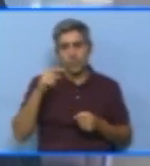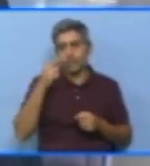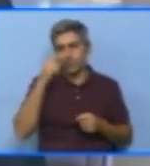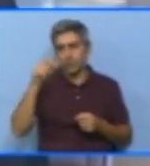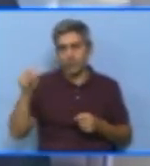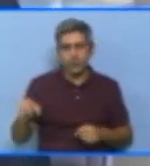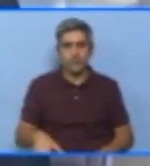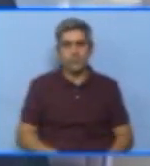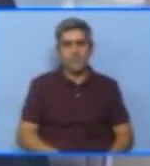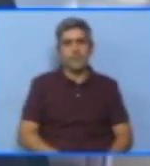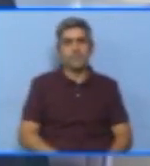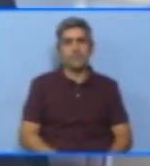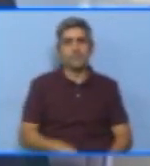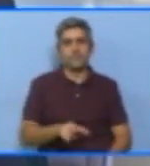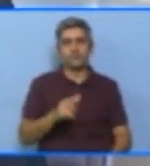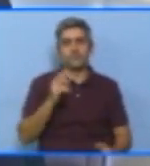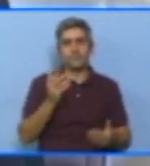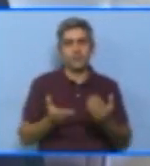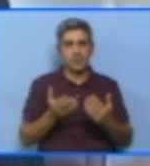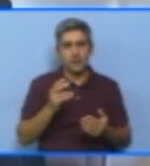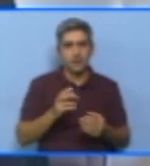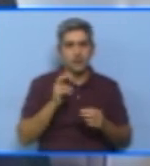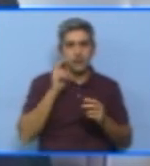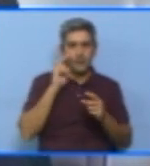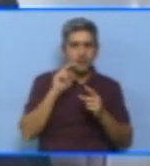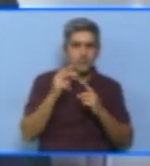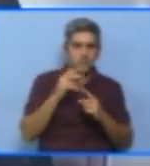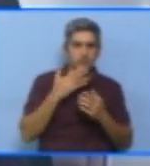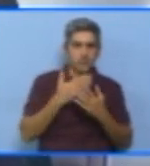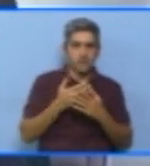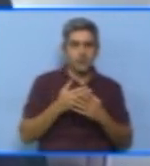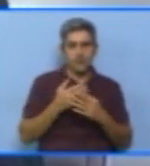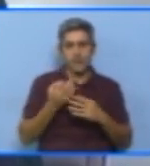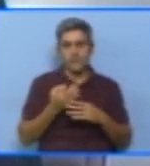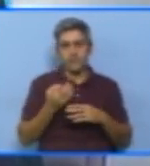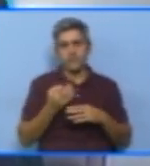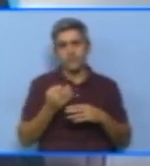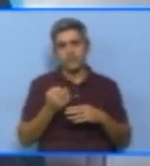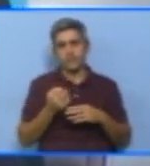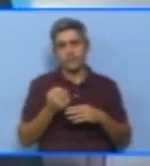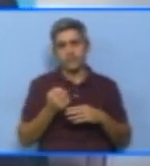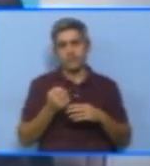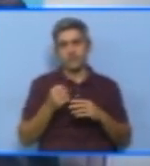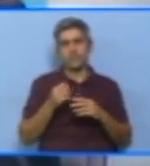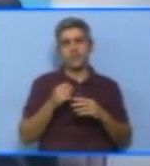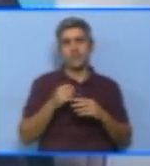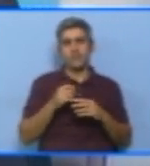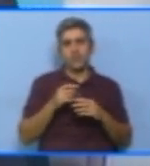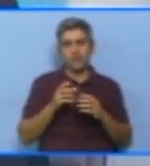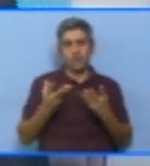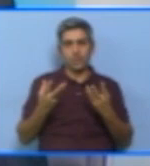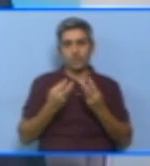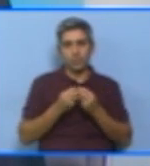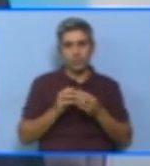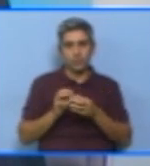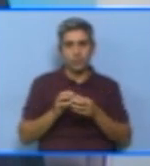outros. E este equilíbrio de visão é que nos dá, de facto, digamos, este